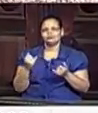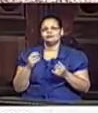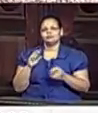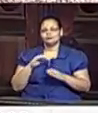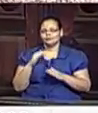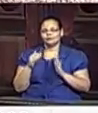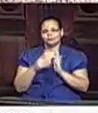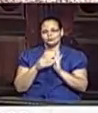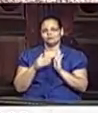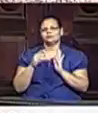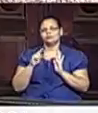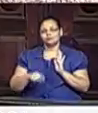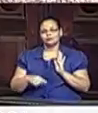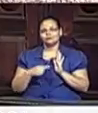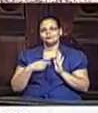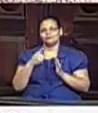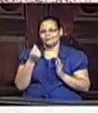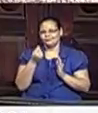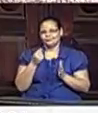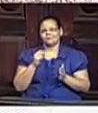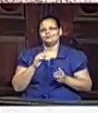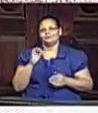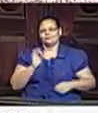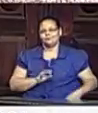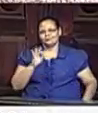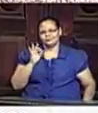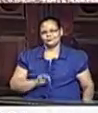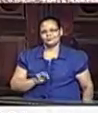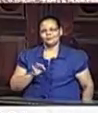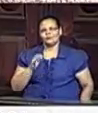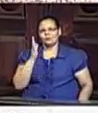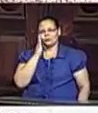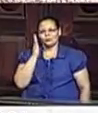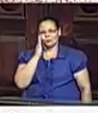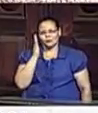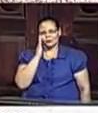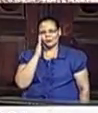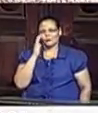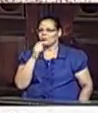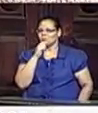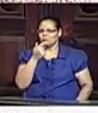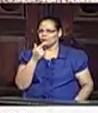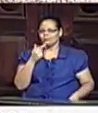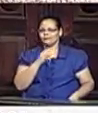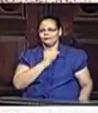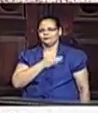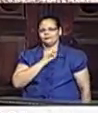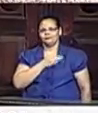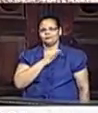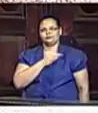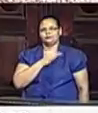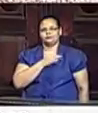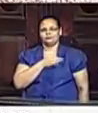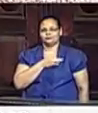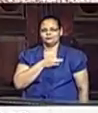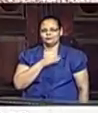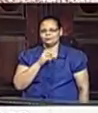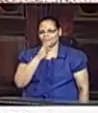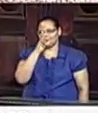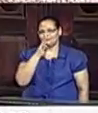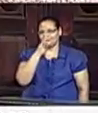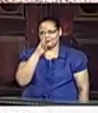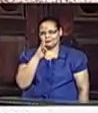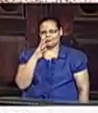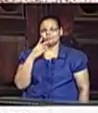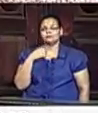e fazer uma pressão para que esse pessoal funcione. É um absurdo não ter nem fiscalização efetiva nas agências. Então, que